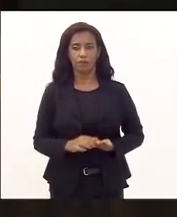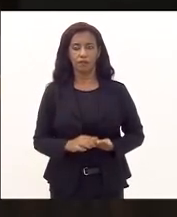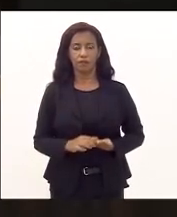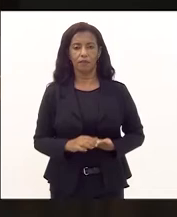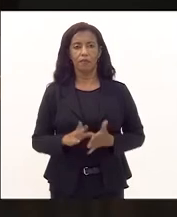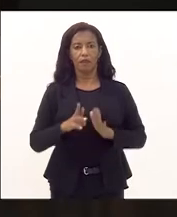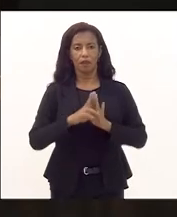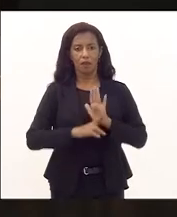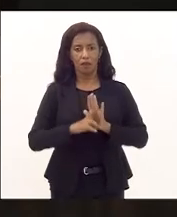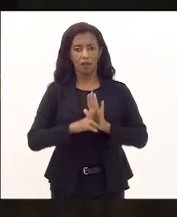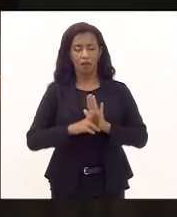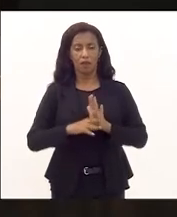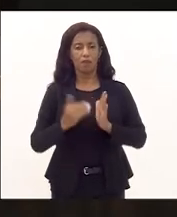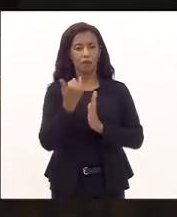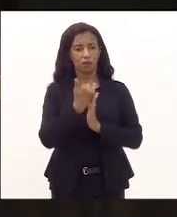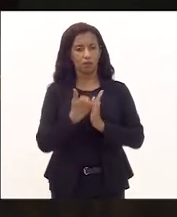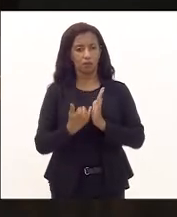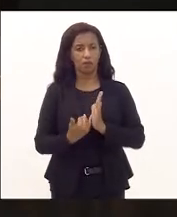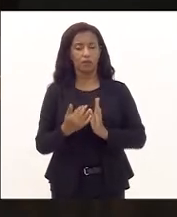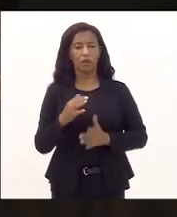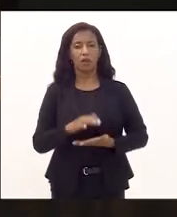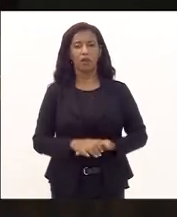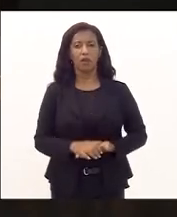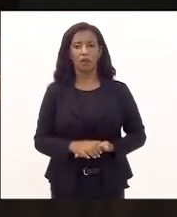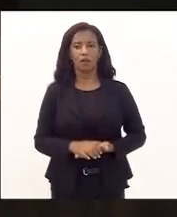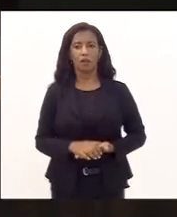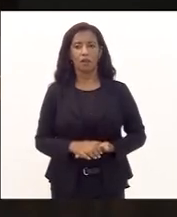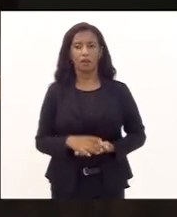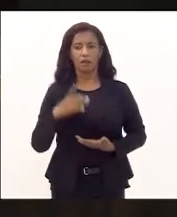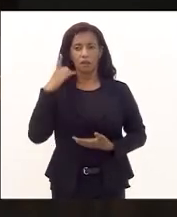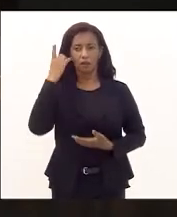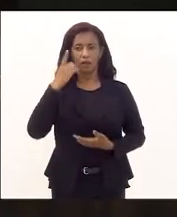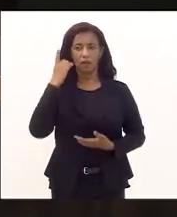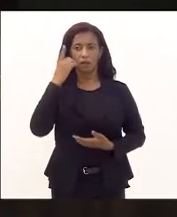A requerimento à inclusão à ordem do dia, deputada...